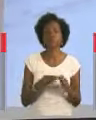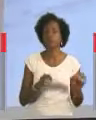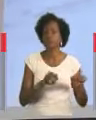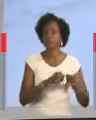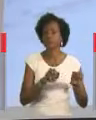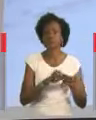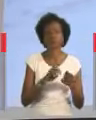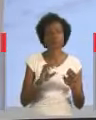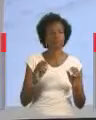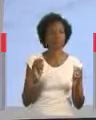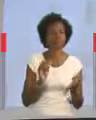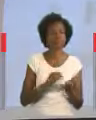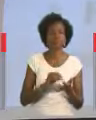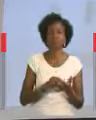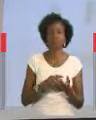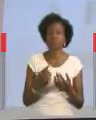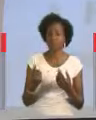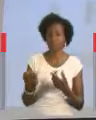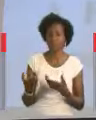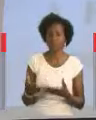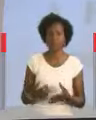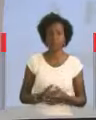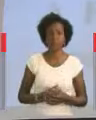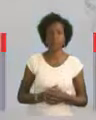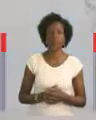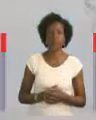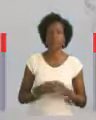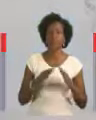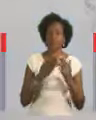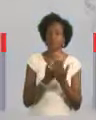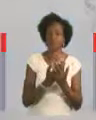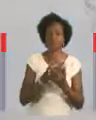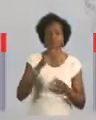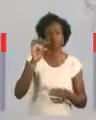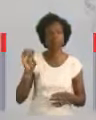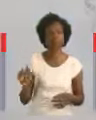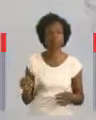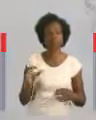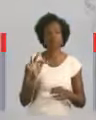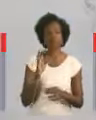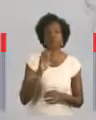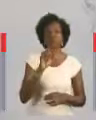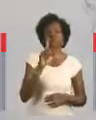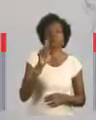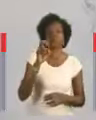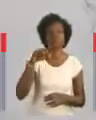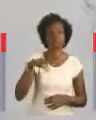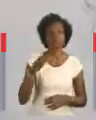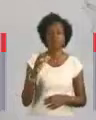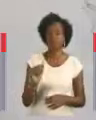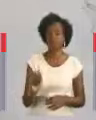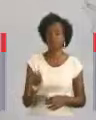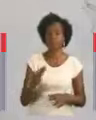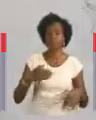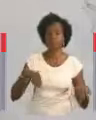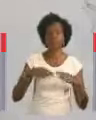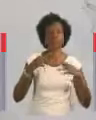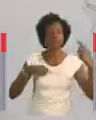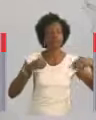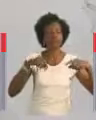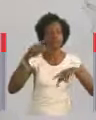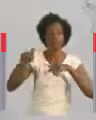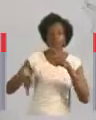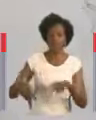estrutura e esse é o retrato seu presidente da Escola Estadual mostra falência de todas as políticas públicas do